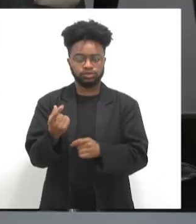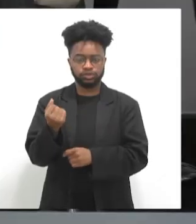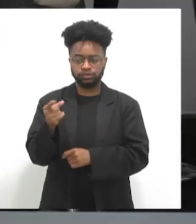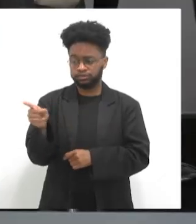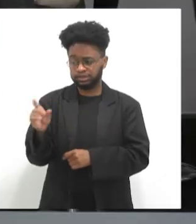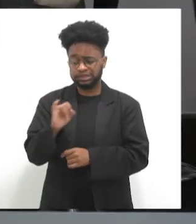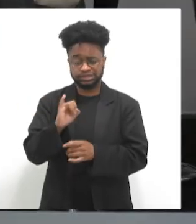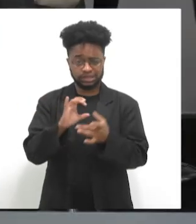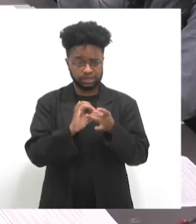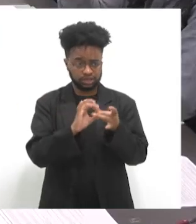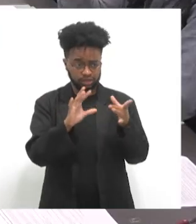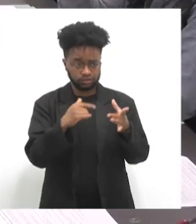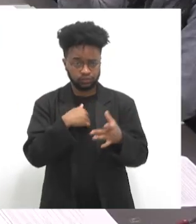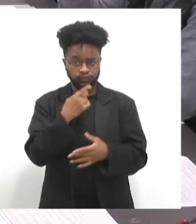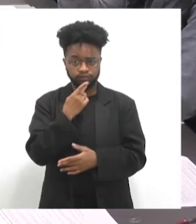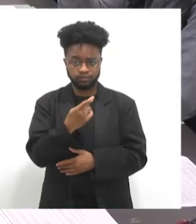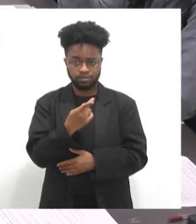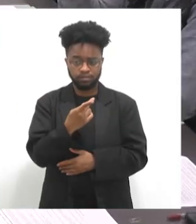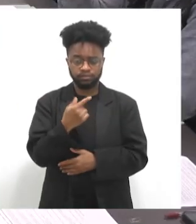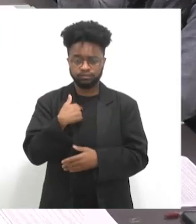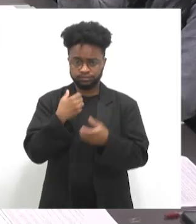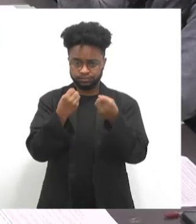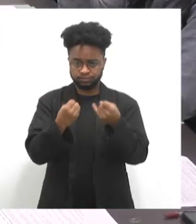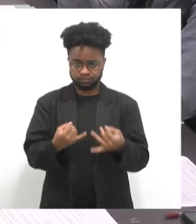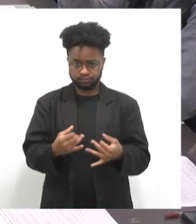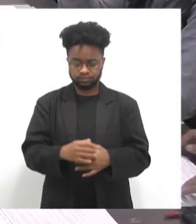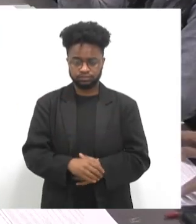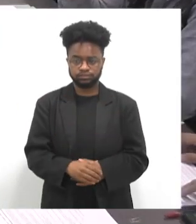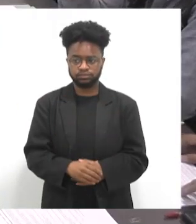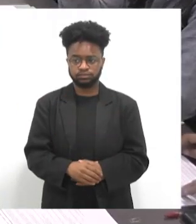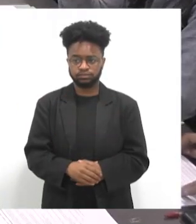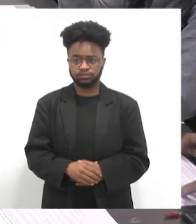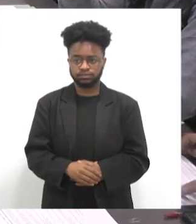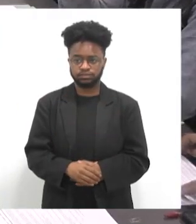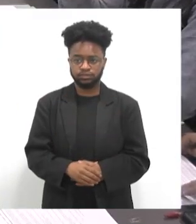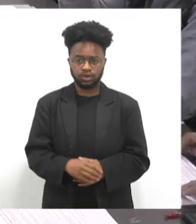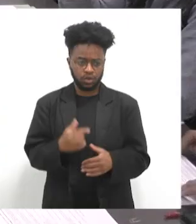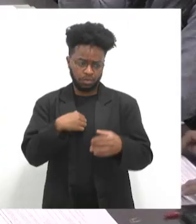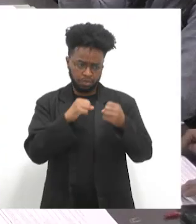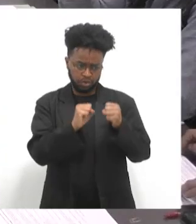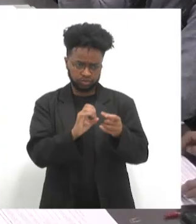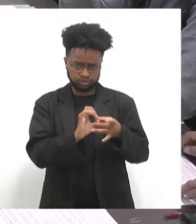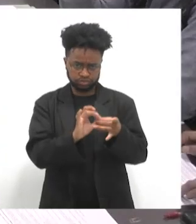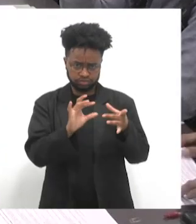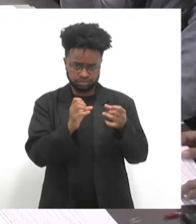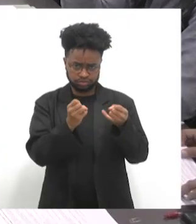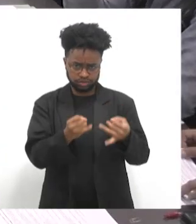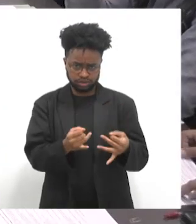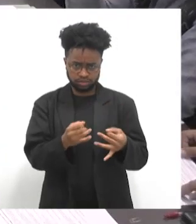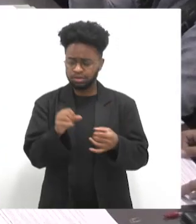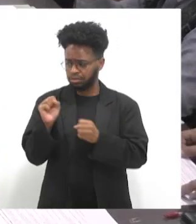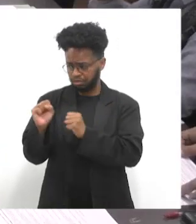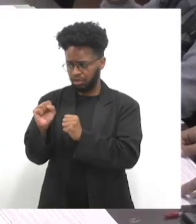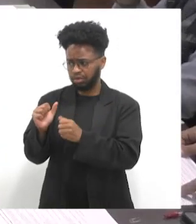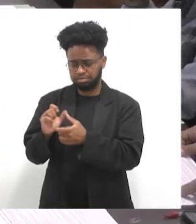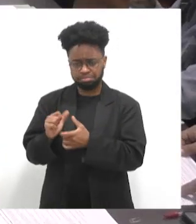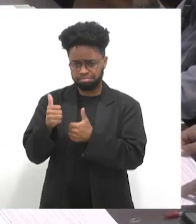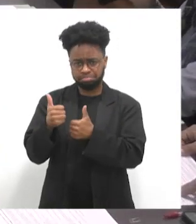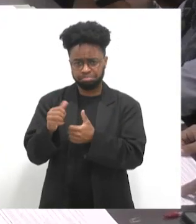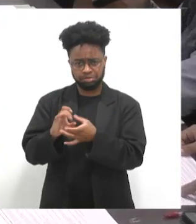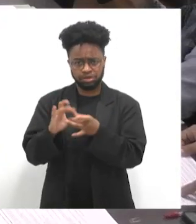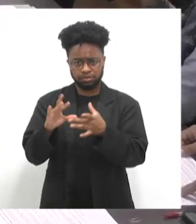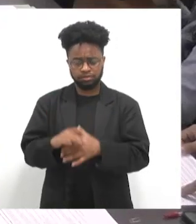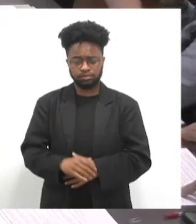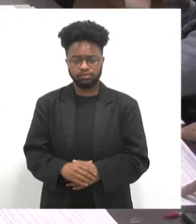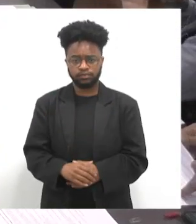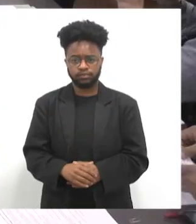me permite, deputado Luiz Paulo, um esclarecimento? Todas. Posso fazer um esclarecimento? Pois. Posso, presidente? Lógico, deputado. Não,